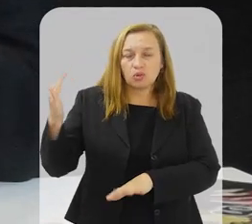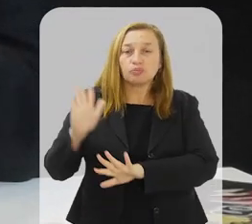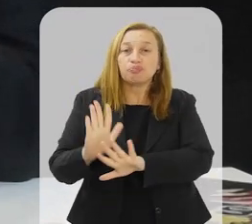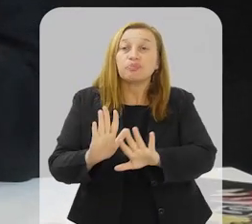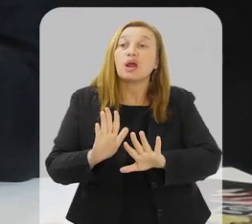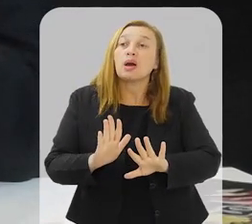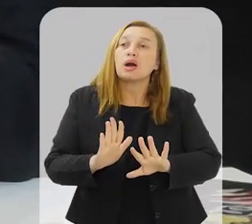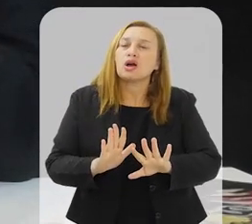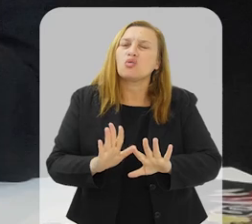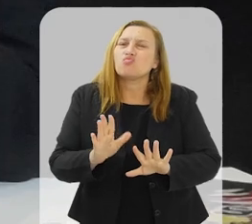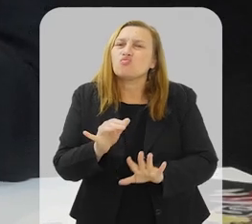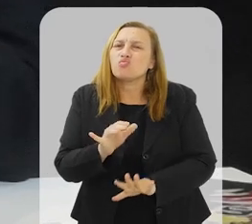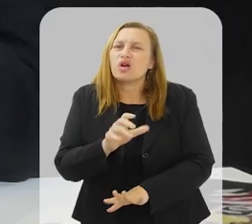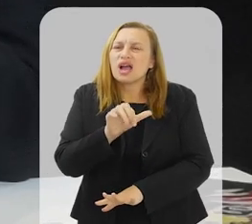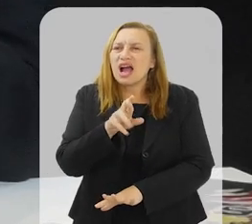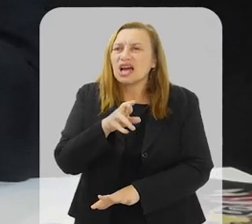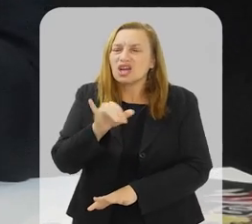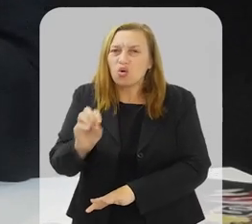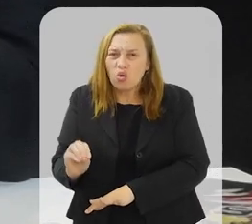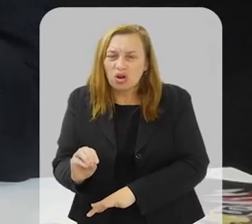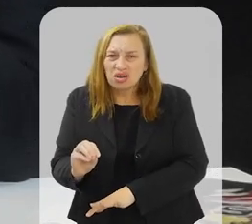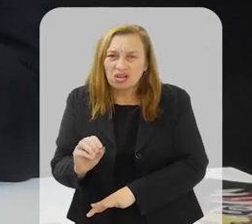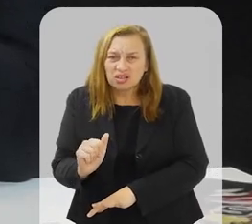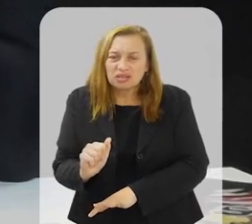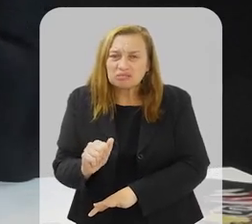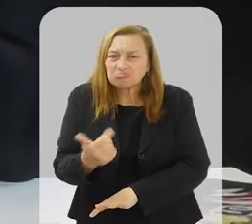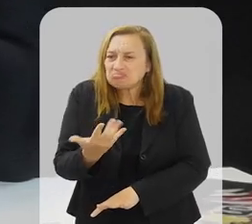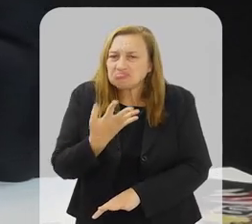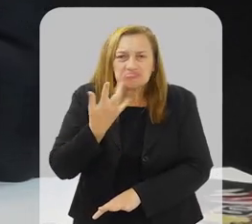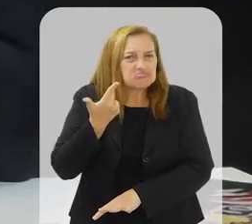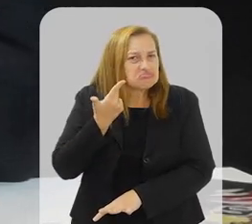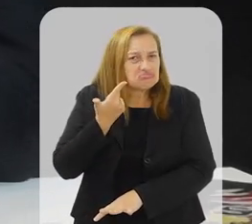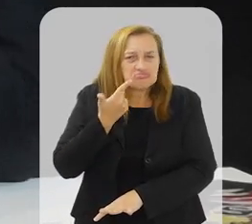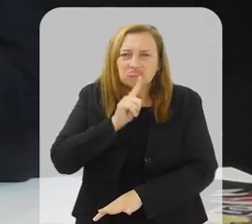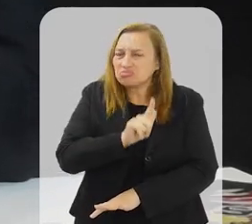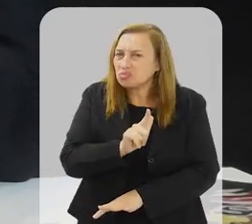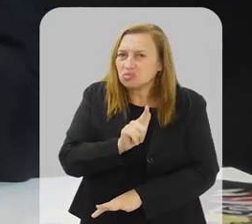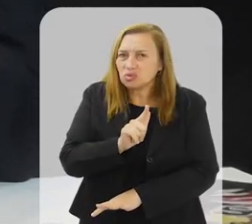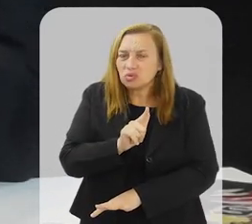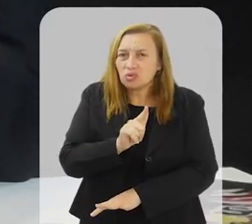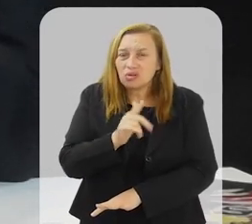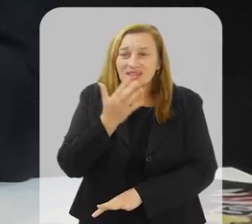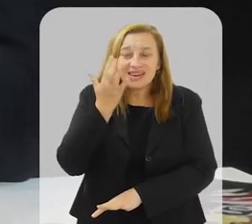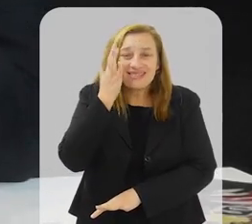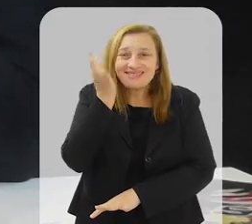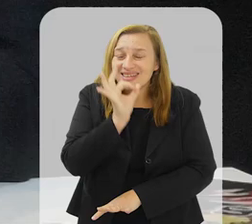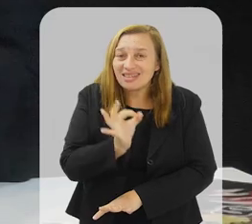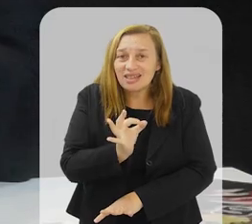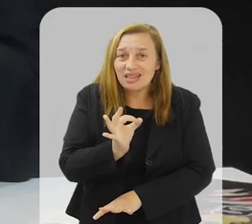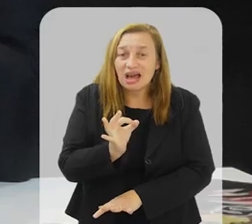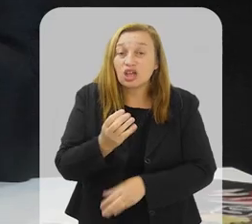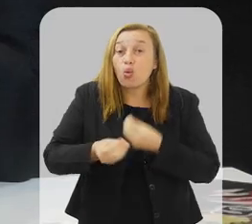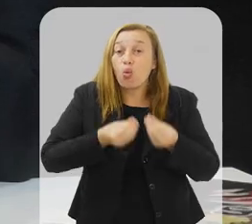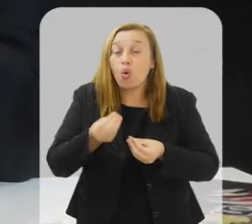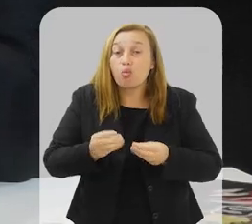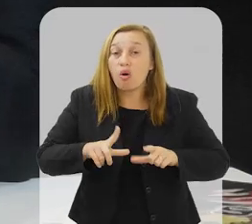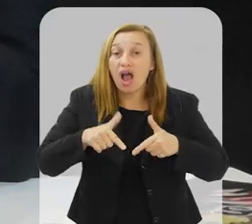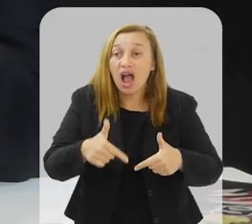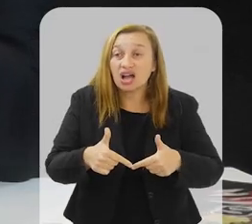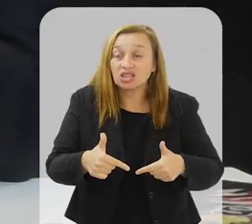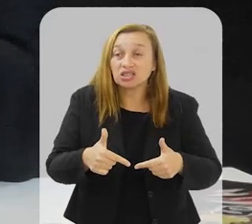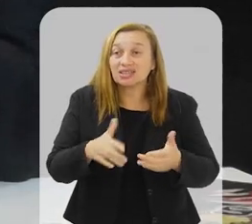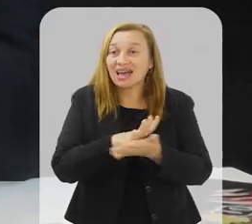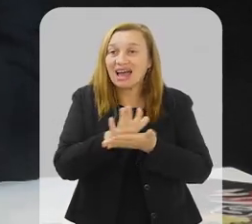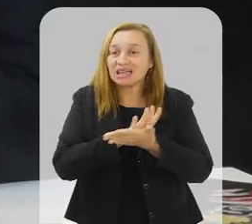falando agora o carioca desconhece totalmente não tem noção de como é isso de como funciona isso né Você